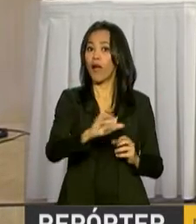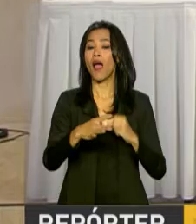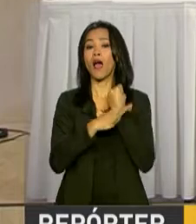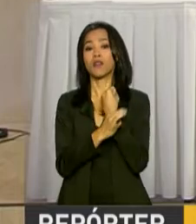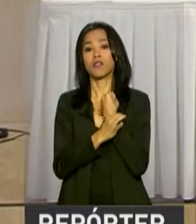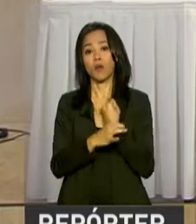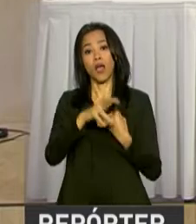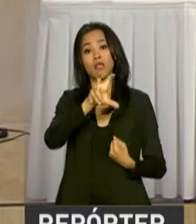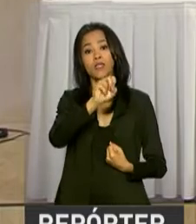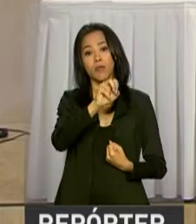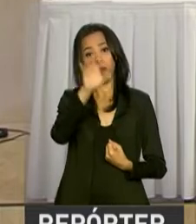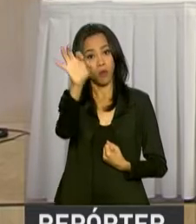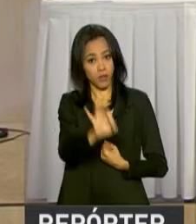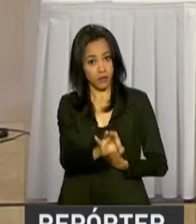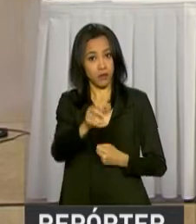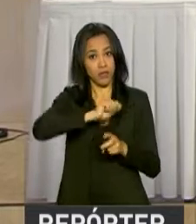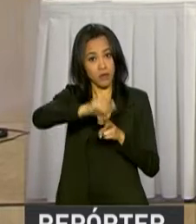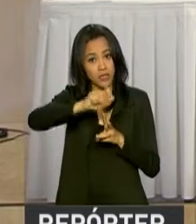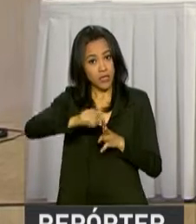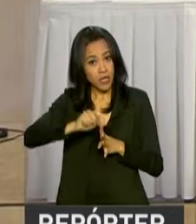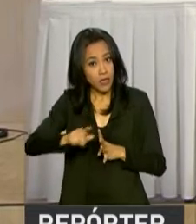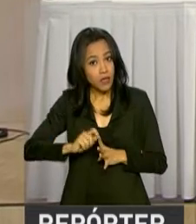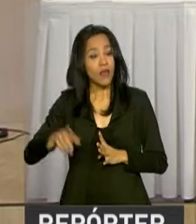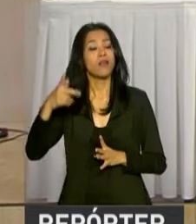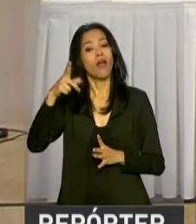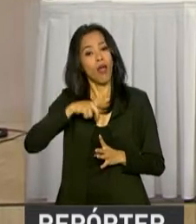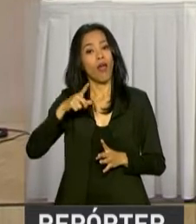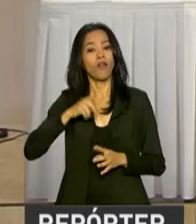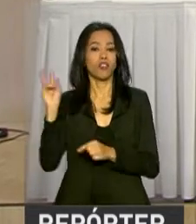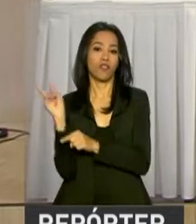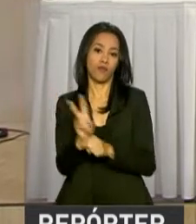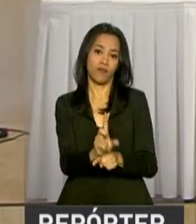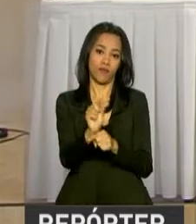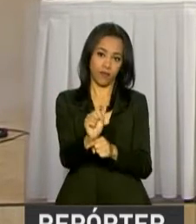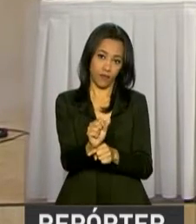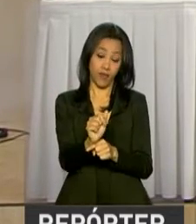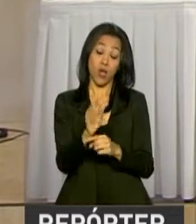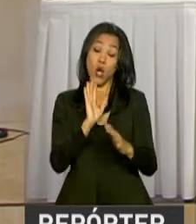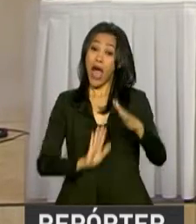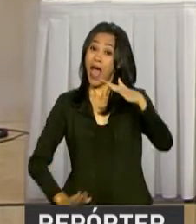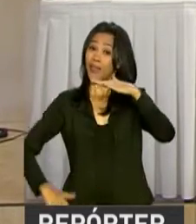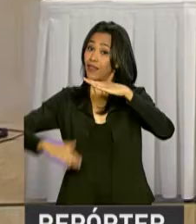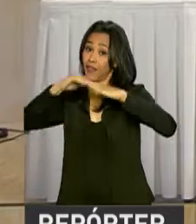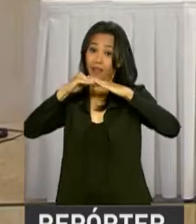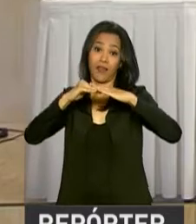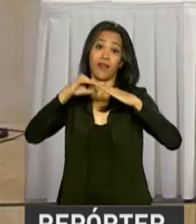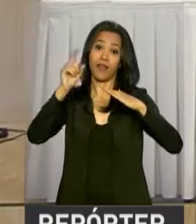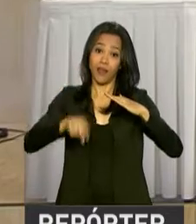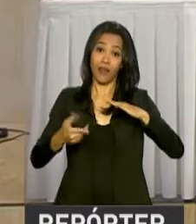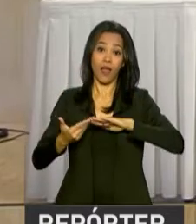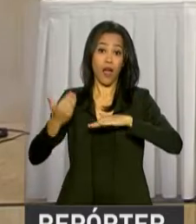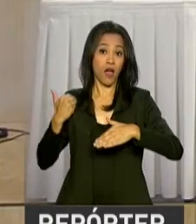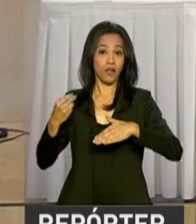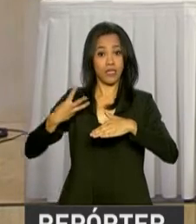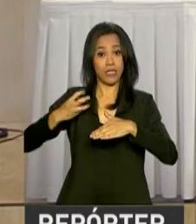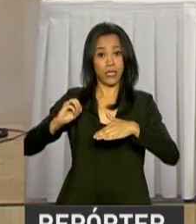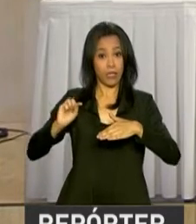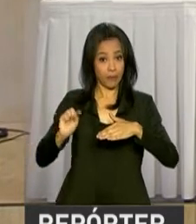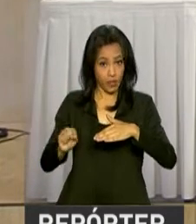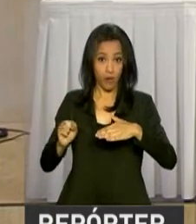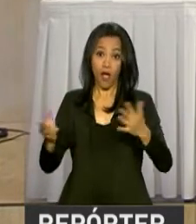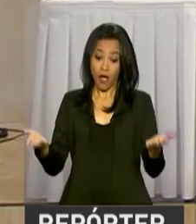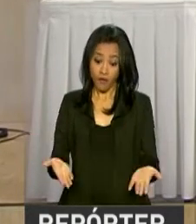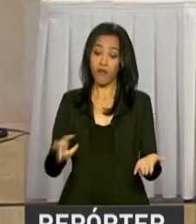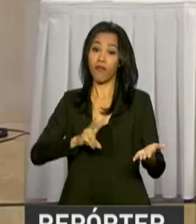das mensalidades sejam financiados outra novidade é que o financiamento máximo do semestre que era de 30 mil reais a